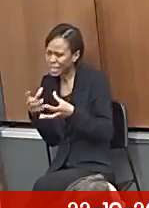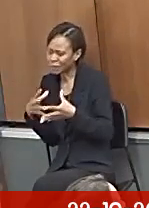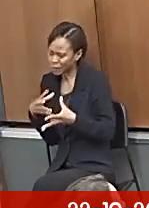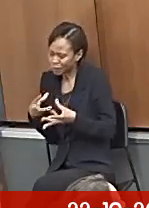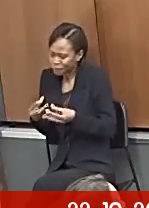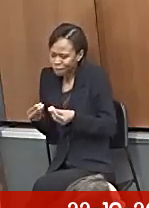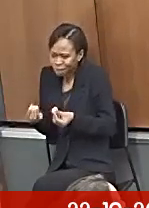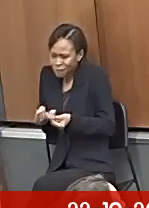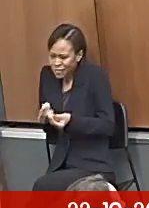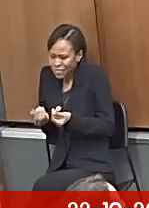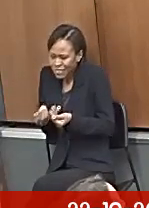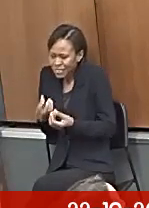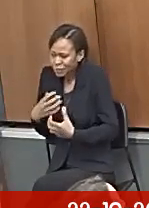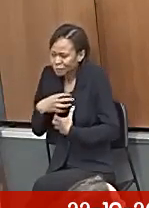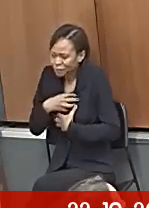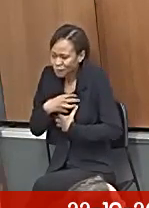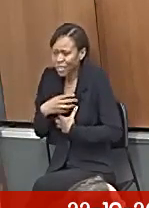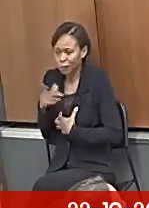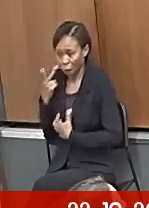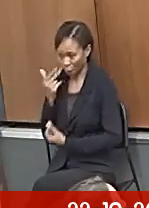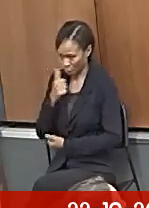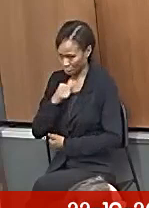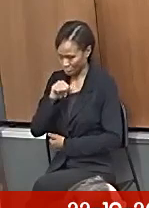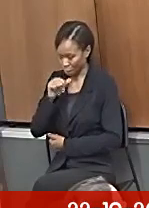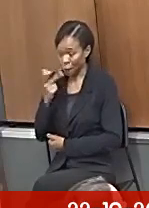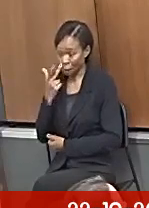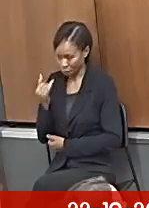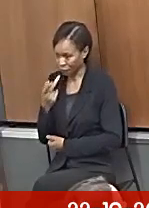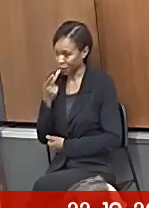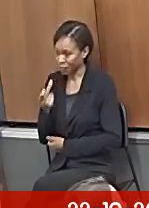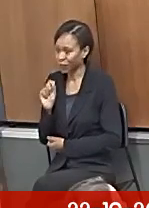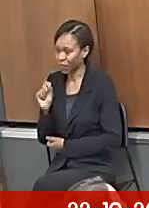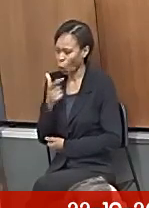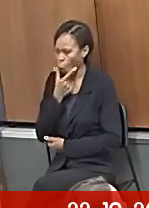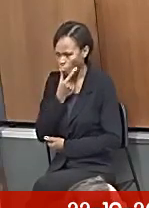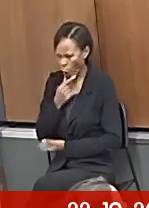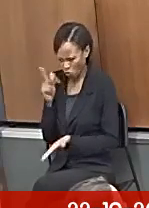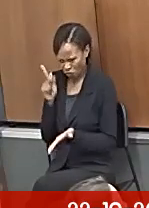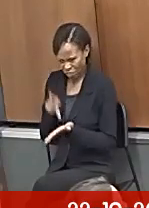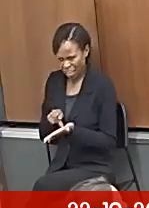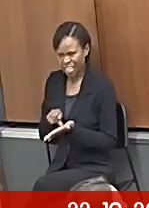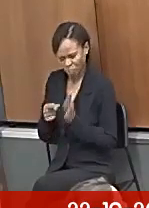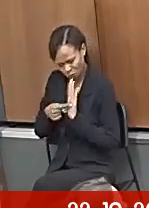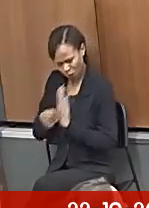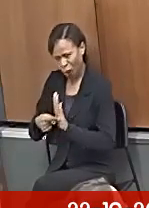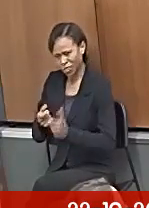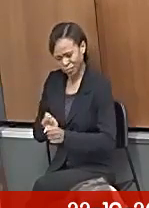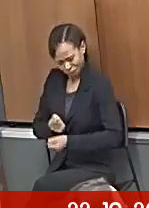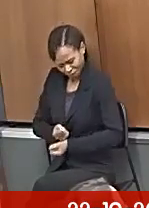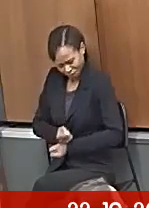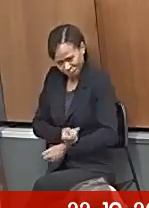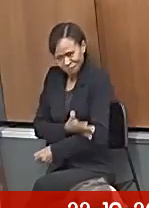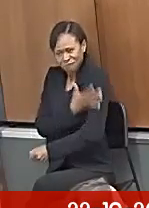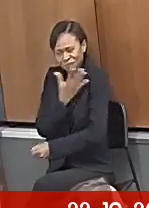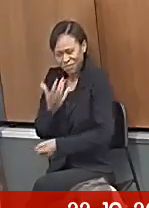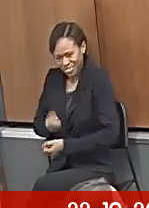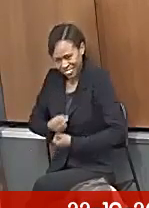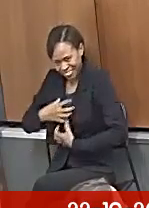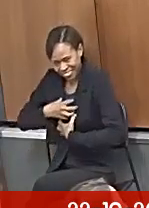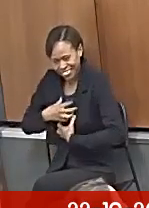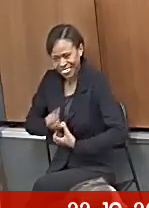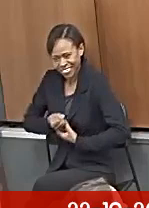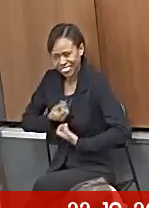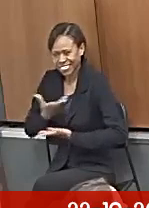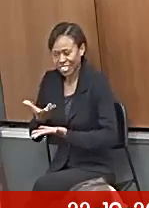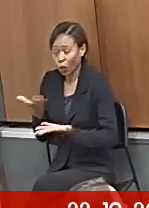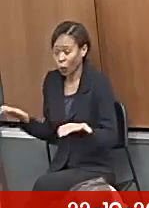tenho, assim, meu pai dizia, o homem de verdade é aquele que externaliza a sua emoção. Então, hoje pode ter certeza que você sai aqui com apreço de todos